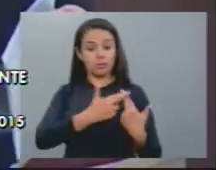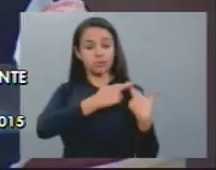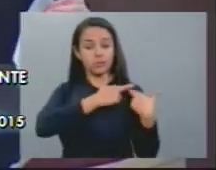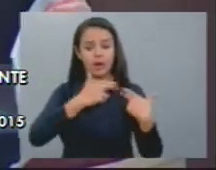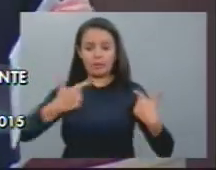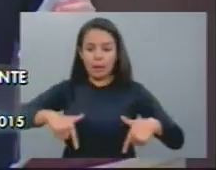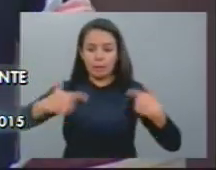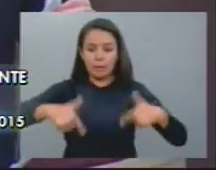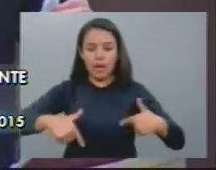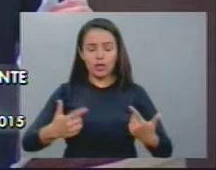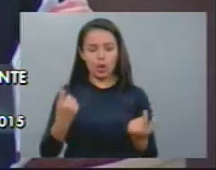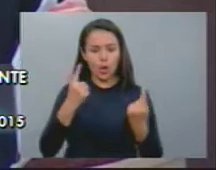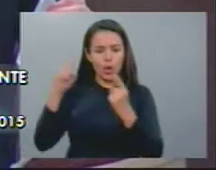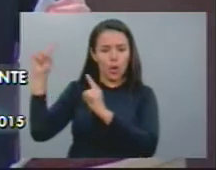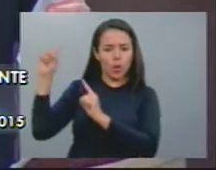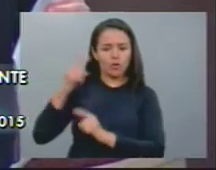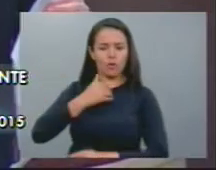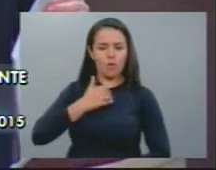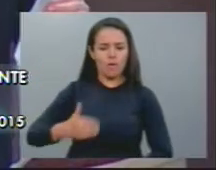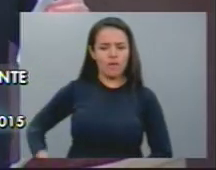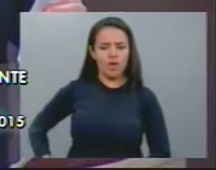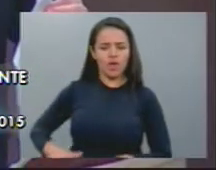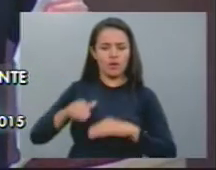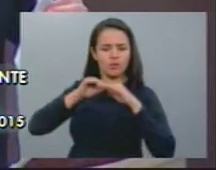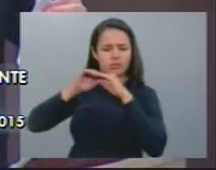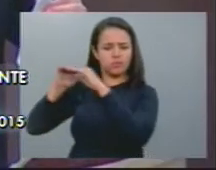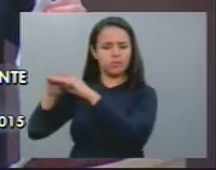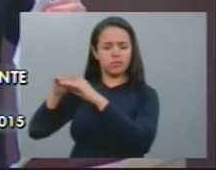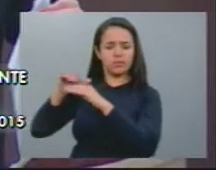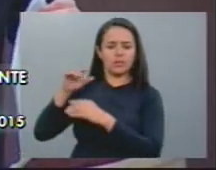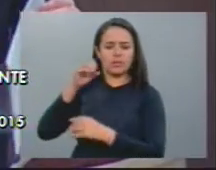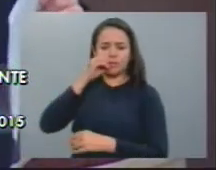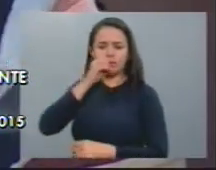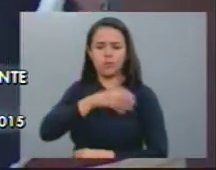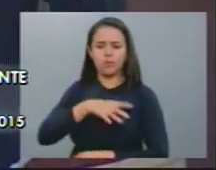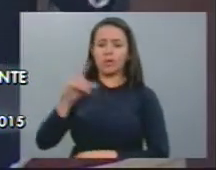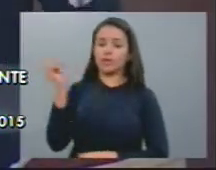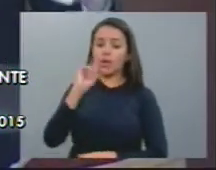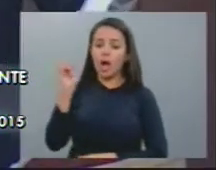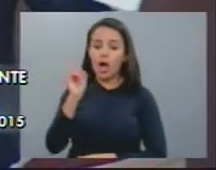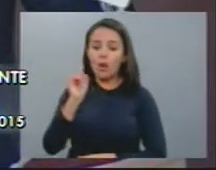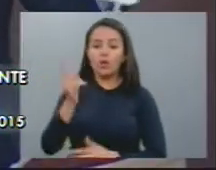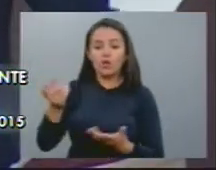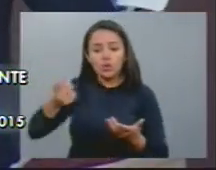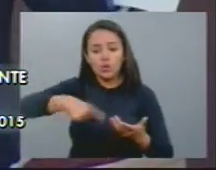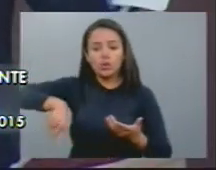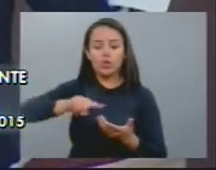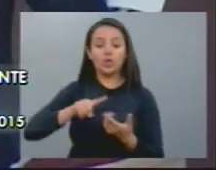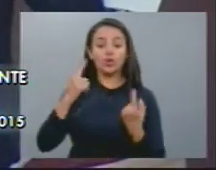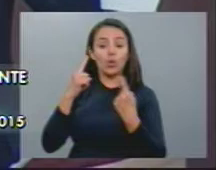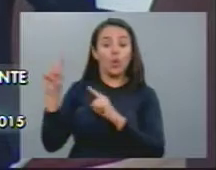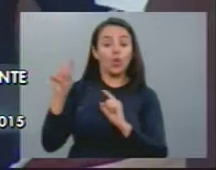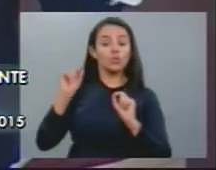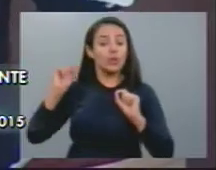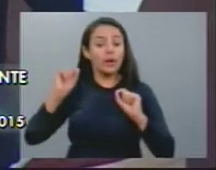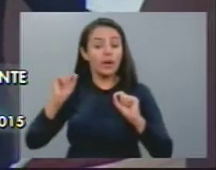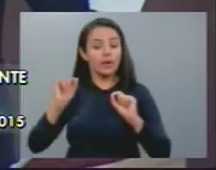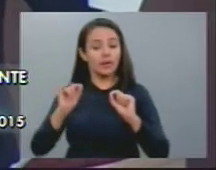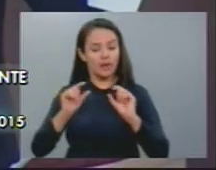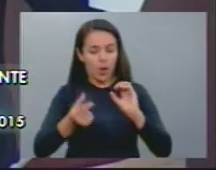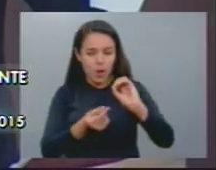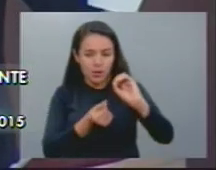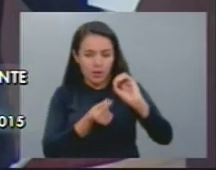ao governo, não somos oposição à sociedade. Ao contrário, ao realizarmos estas emendas aqui, nós